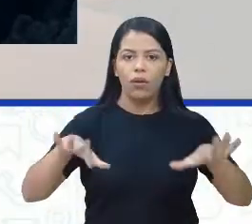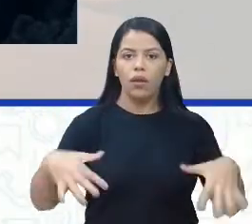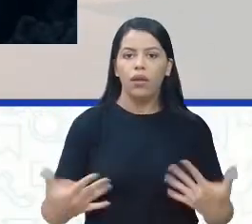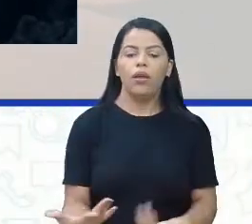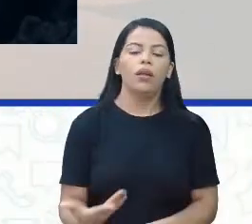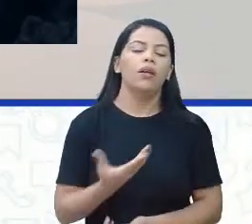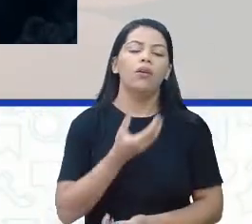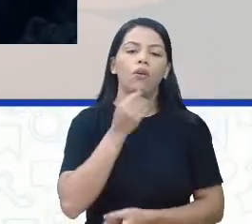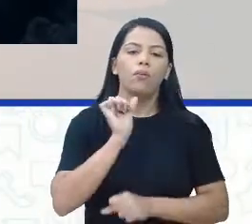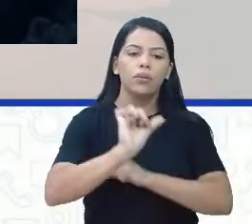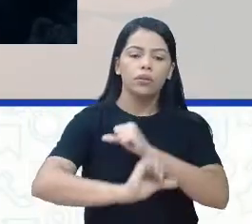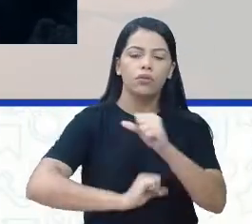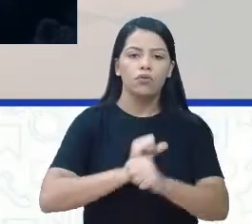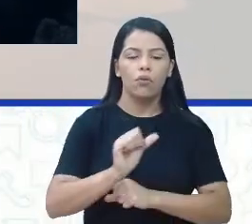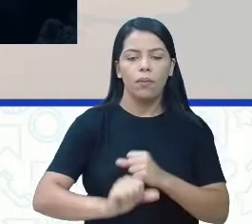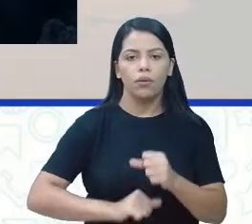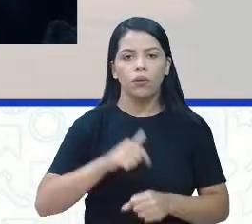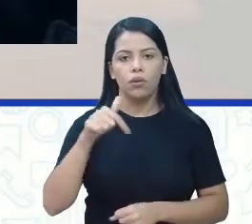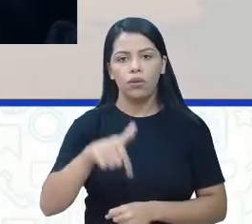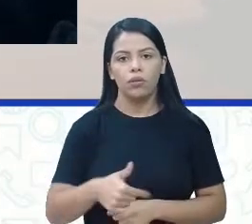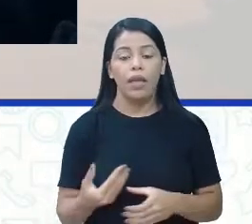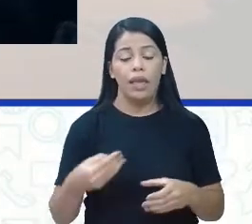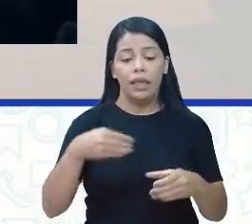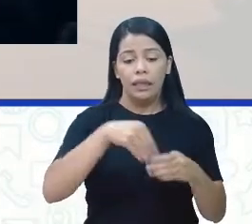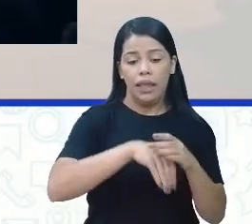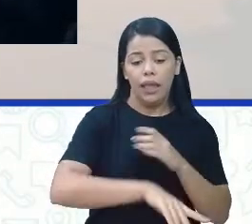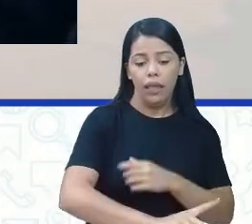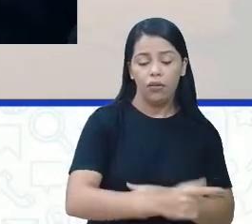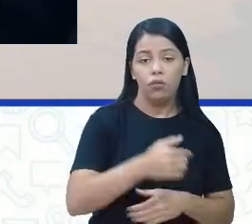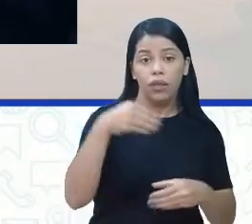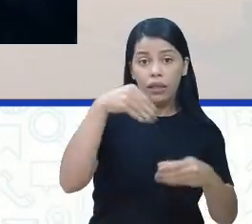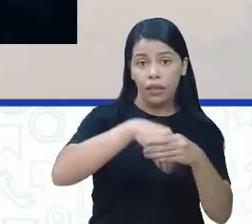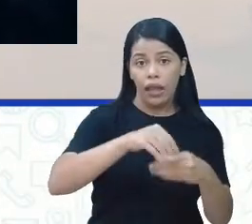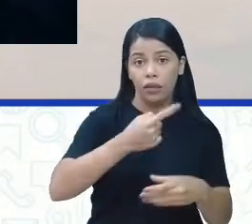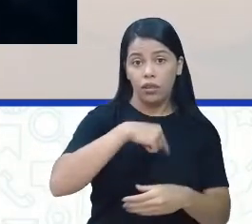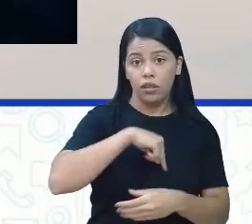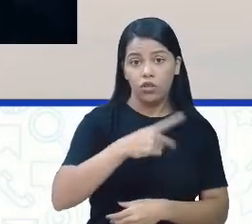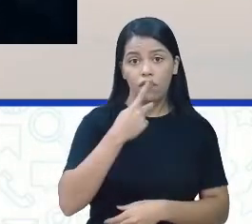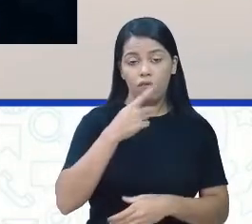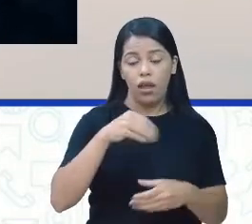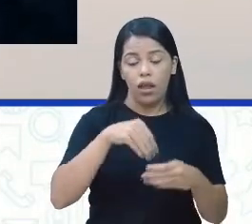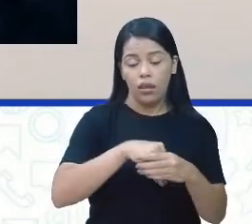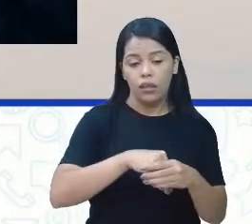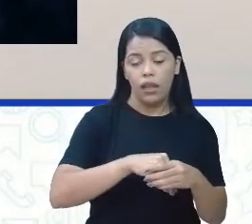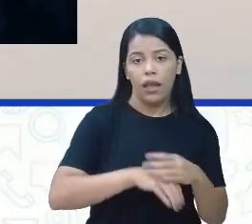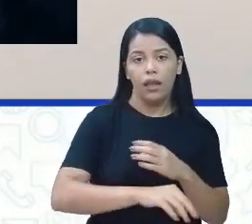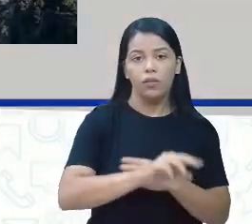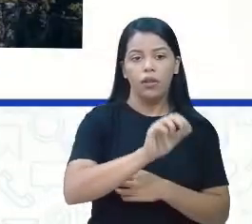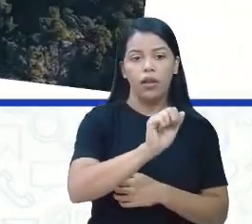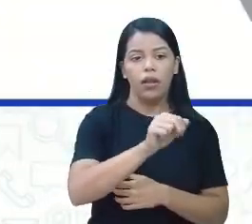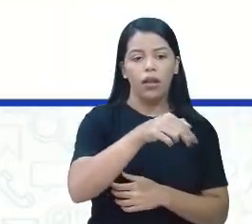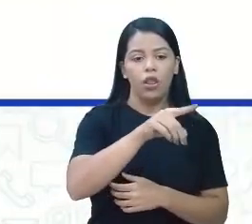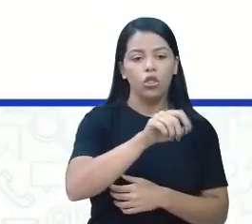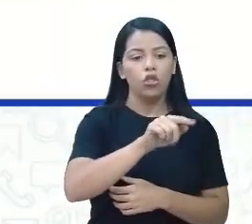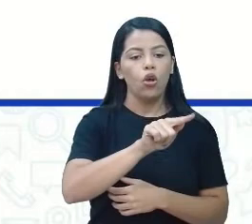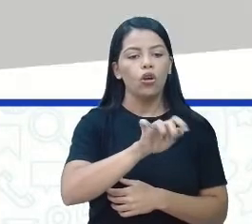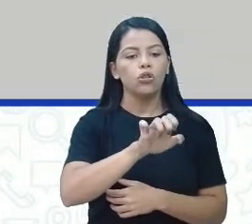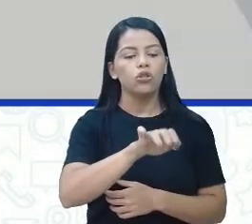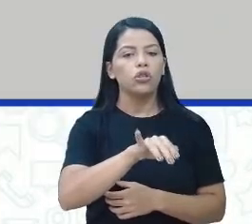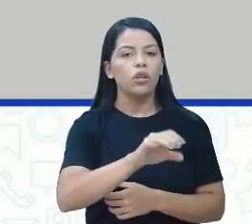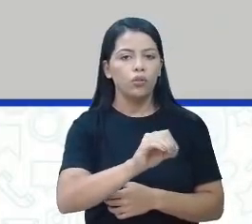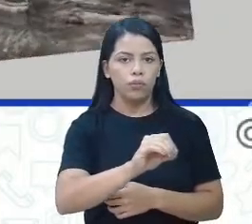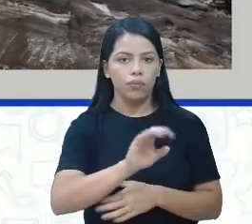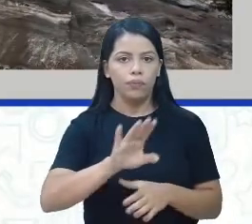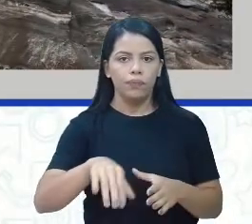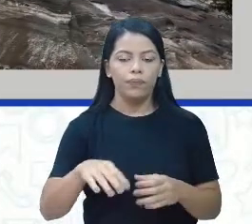são o quê? Os internos, que chamamos de endógenos, e os externos, que chamamos de exógenos. Aí vocês perguntam, o interno é o